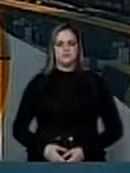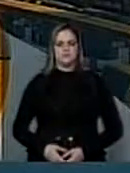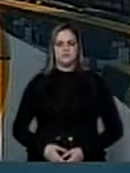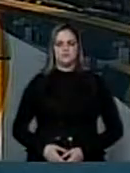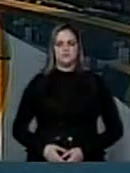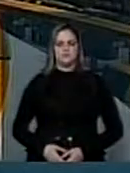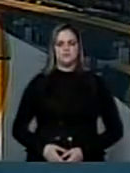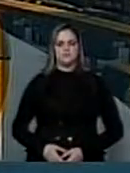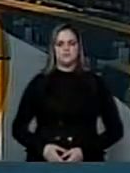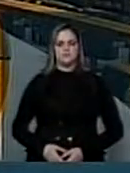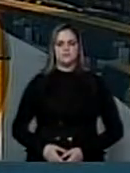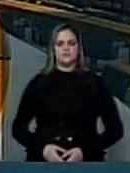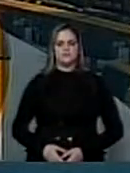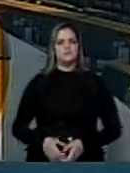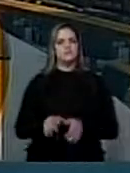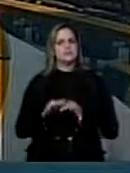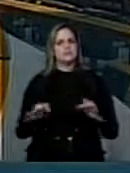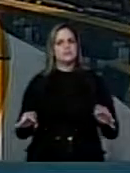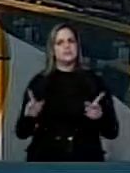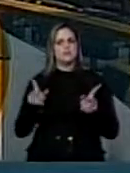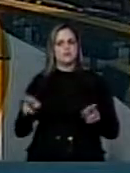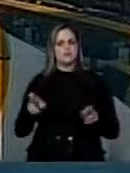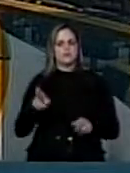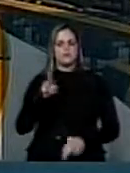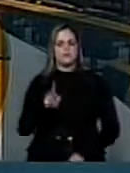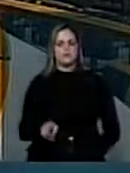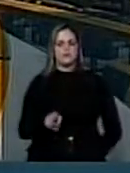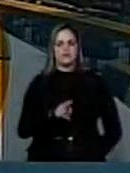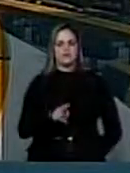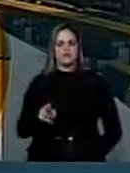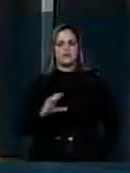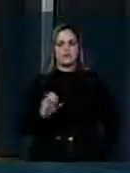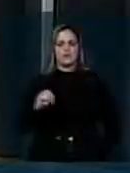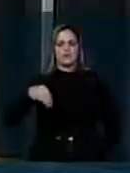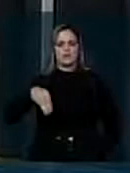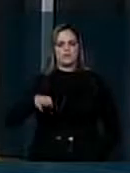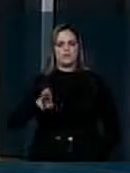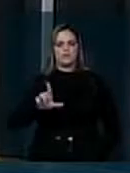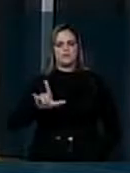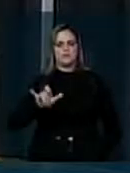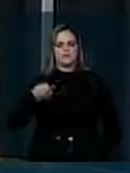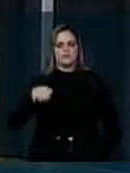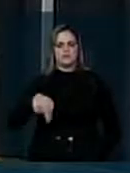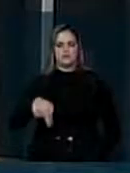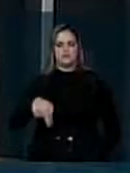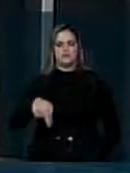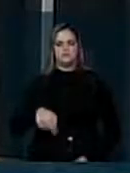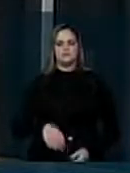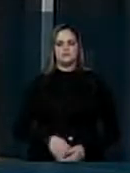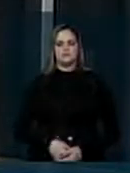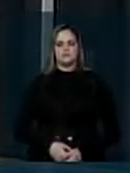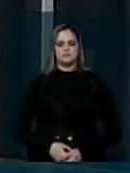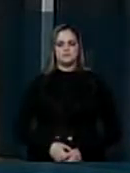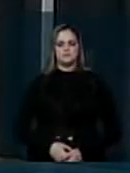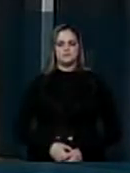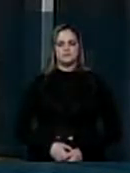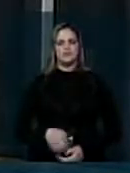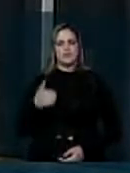de maneira simples como era o padre Comblan, vamos diretos às falas.